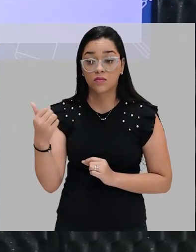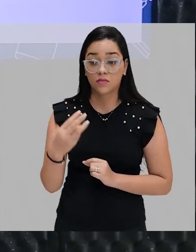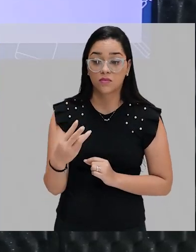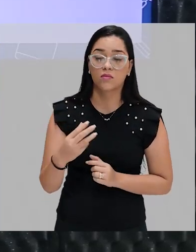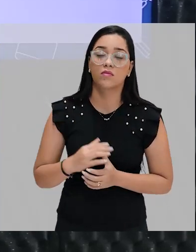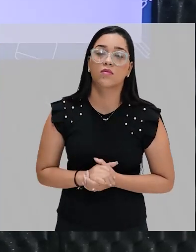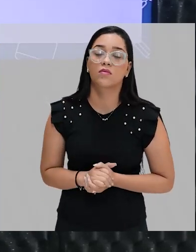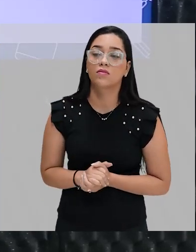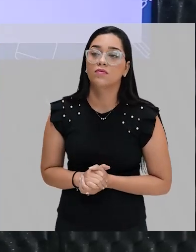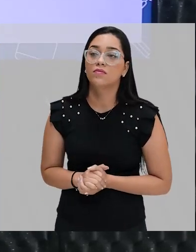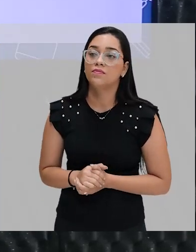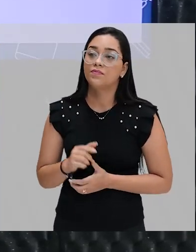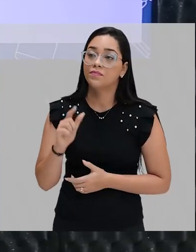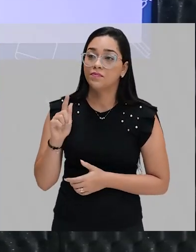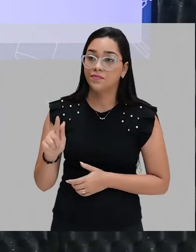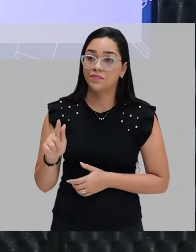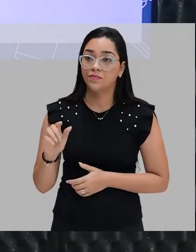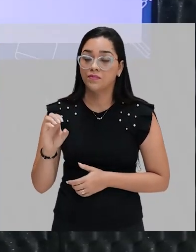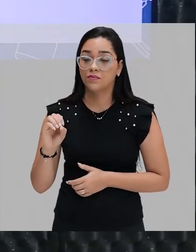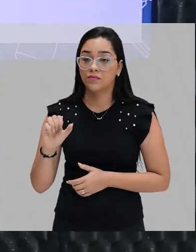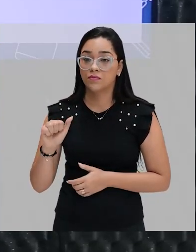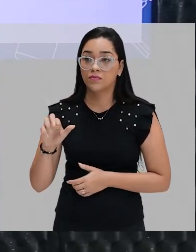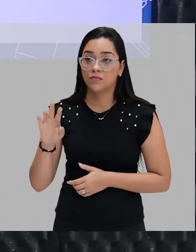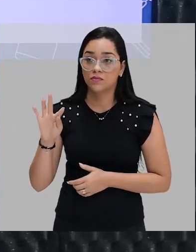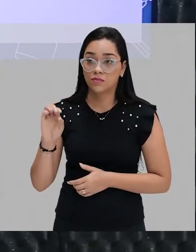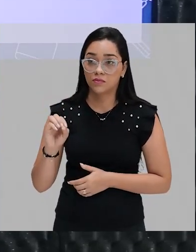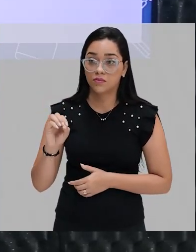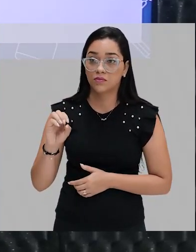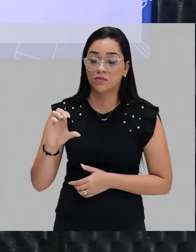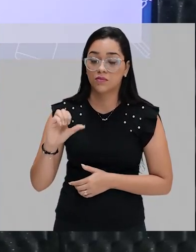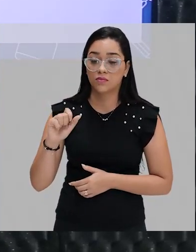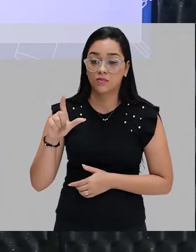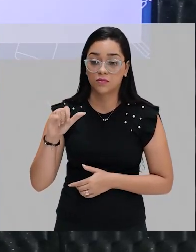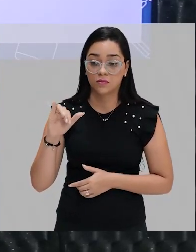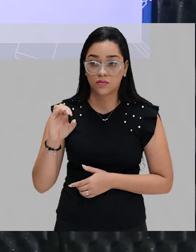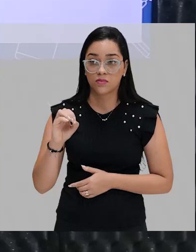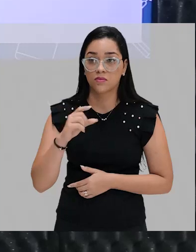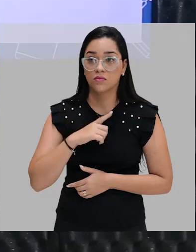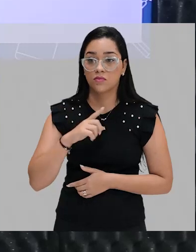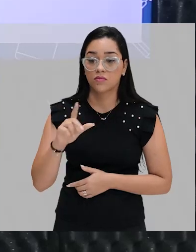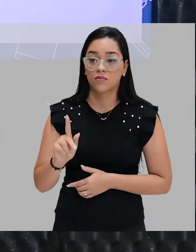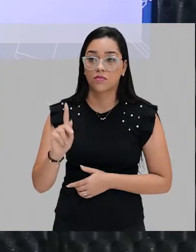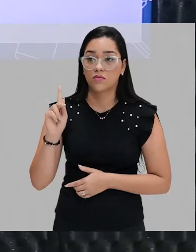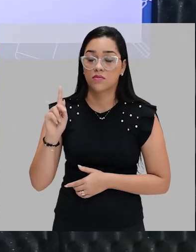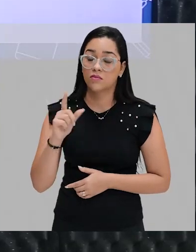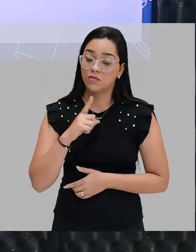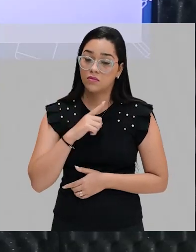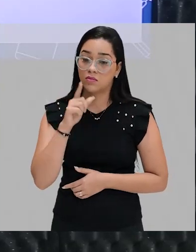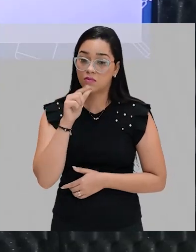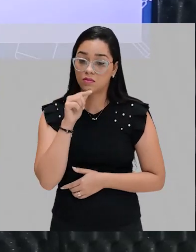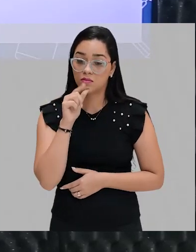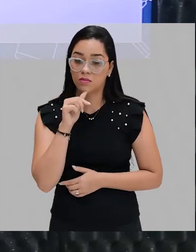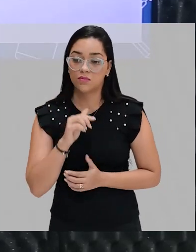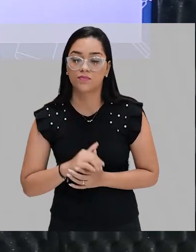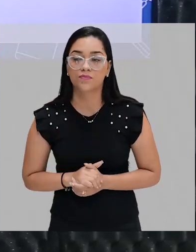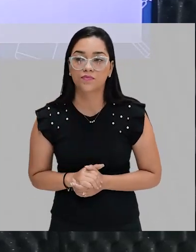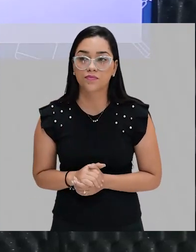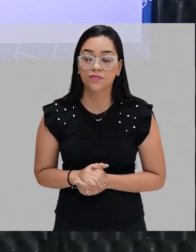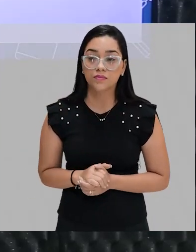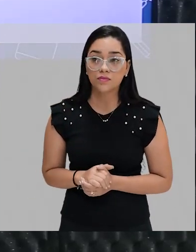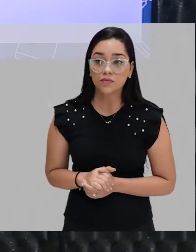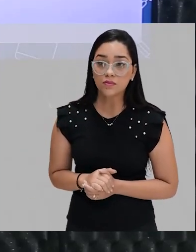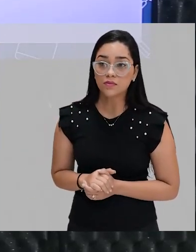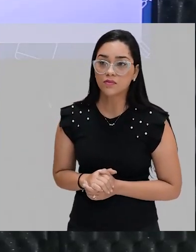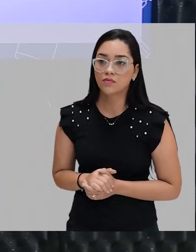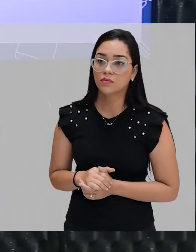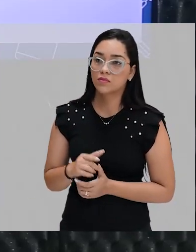0,013 grama do carbonato de cálcio para cada quilograma de água, certo? Então, nós temos